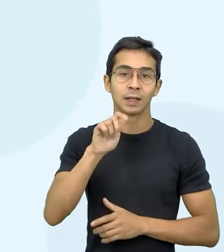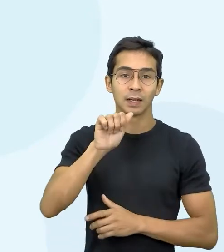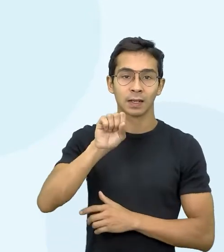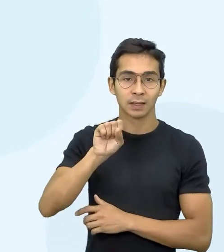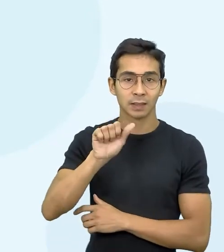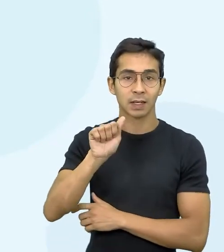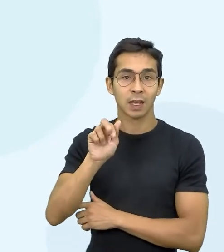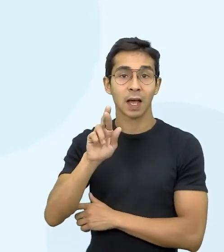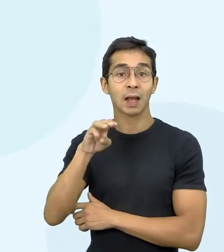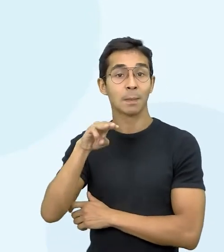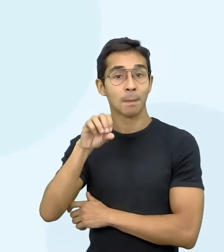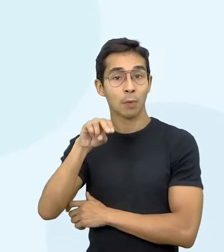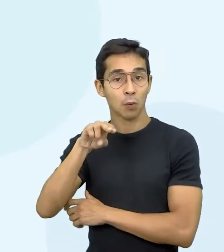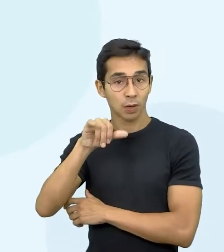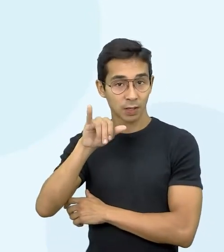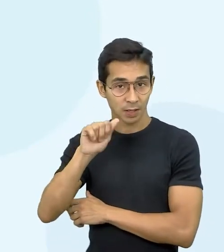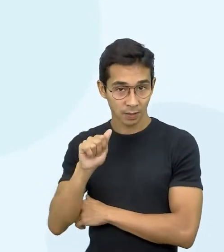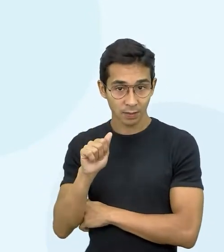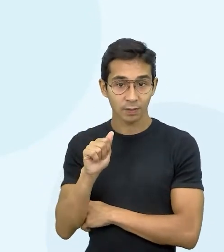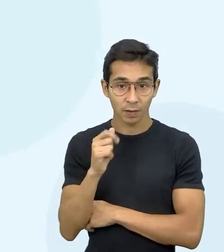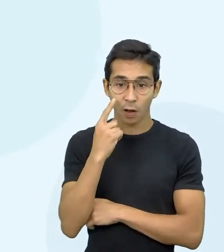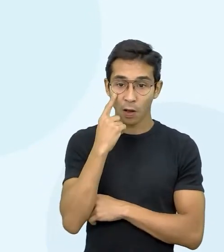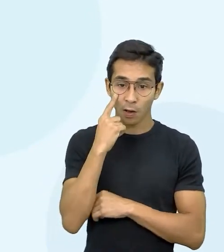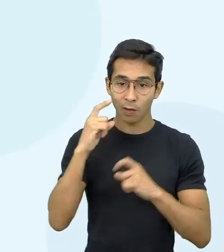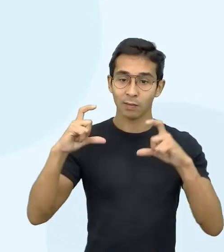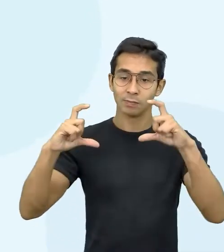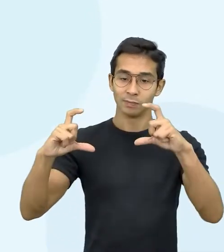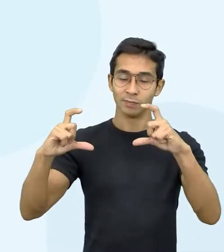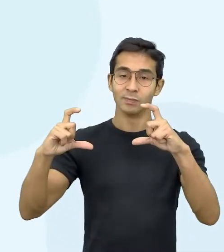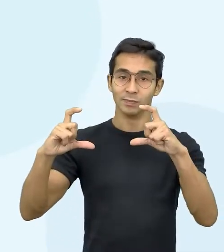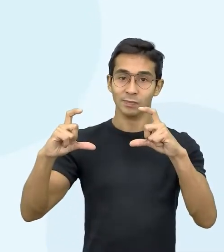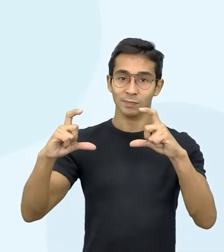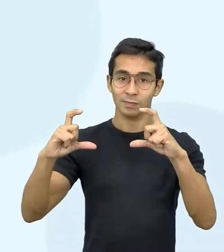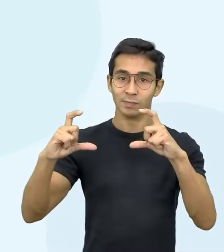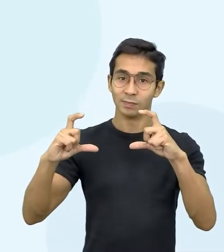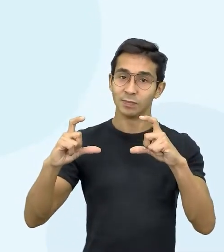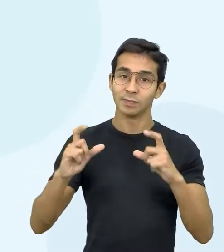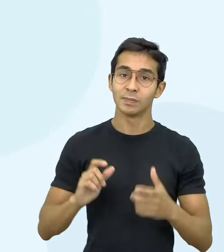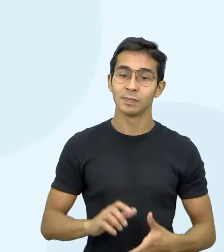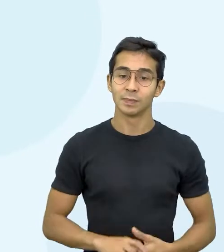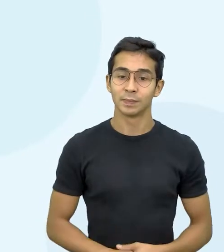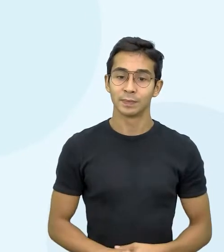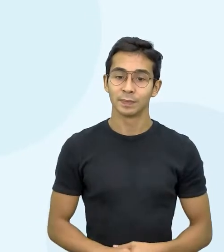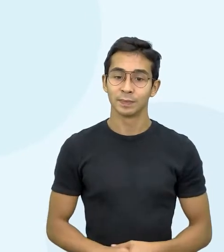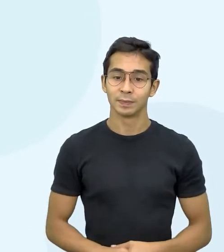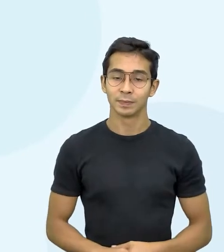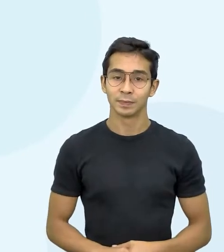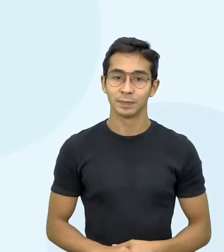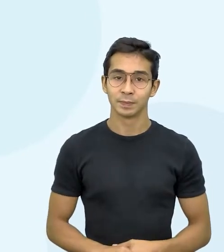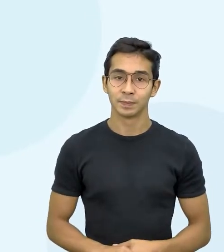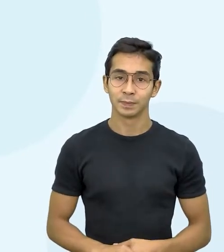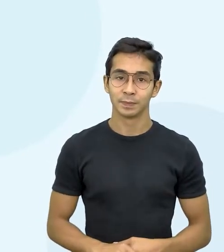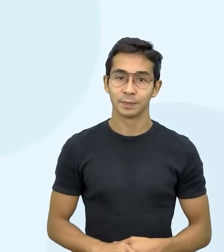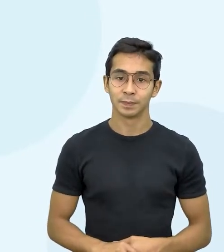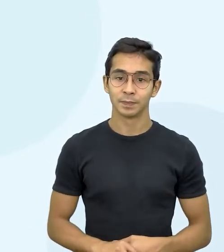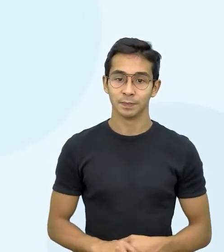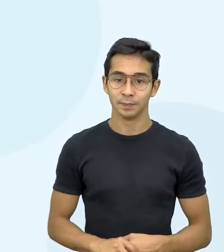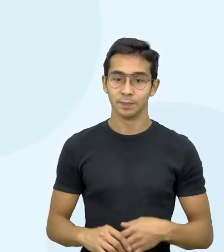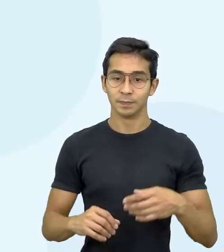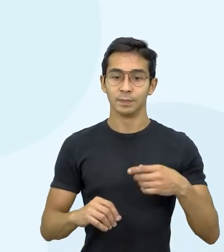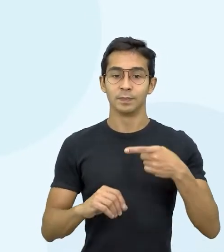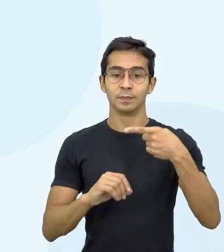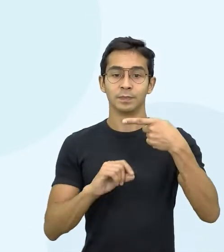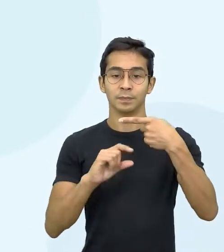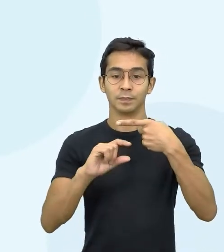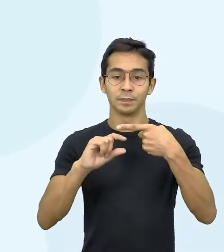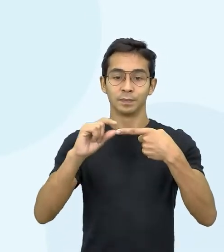de amônia, que está entre esses dois colchetes, que está no meio desse quadrado aqui, na verdade, e elevei a esse número que está aqui na frente, que a